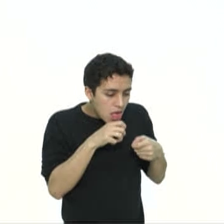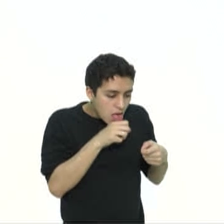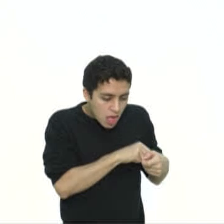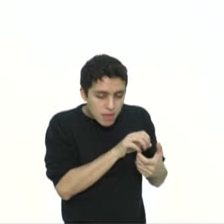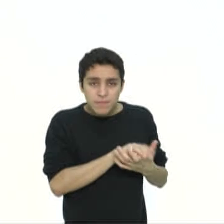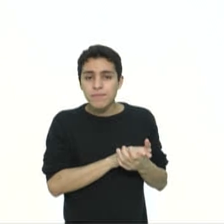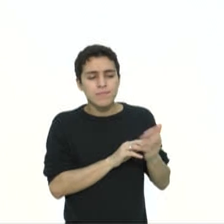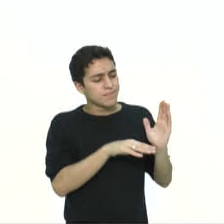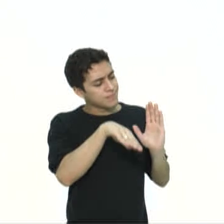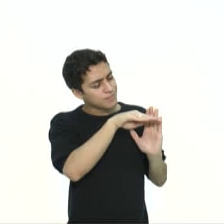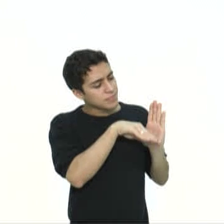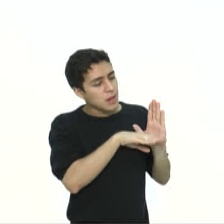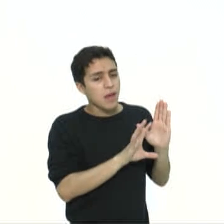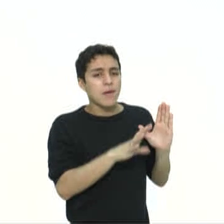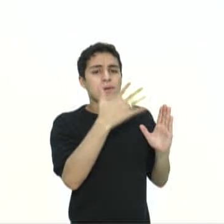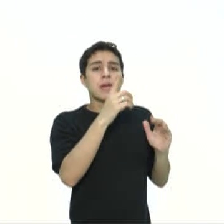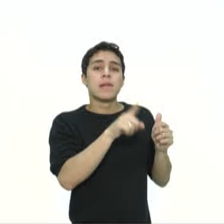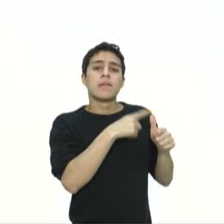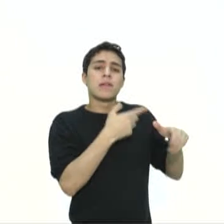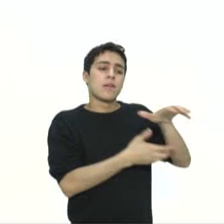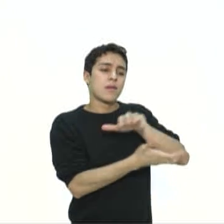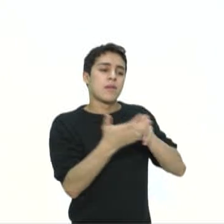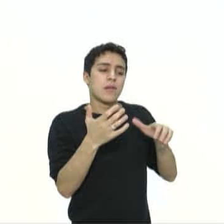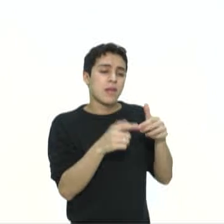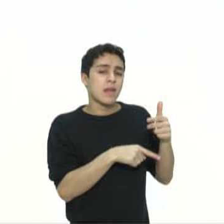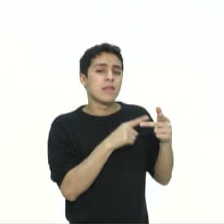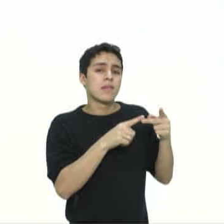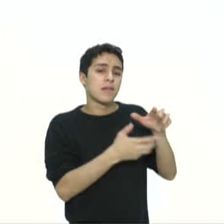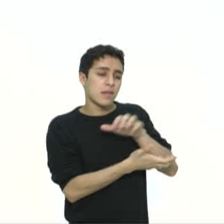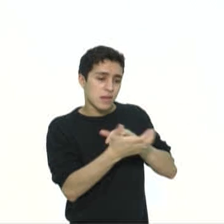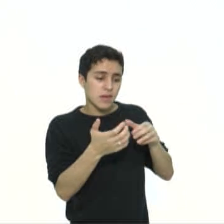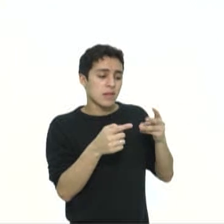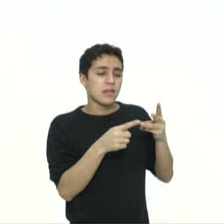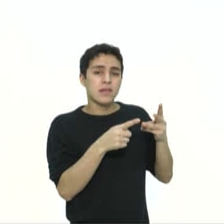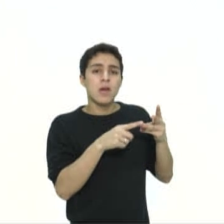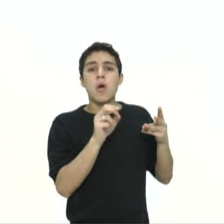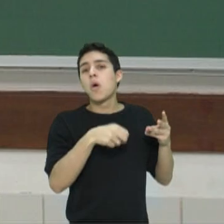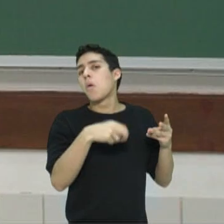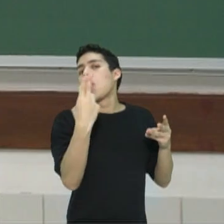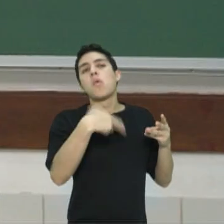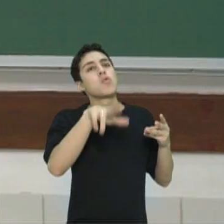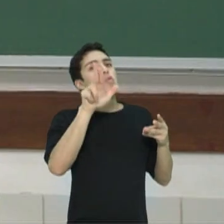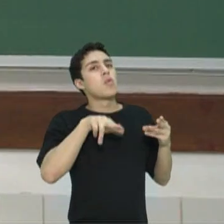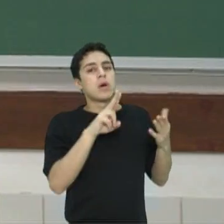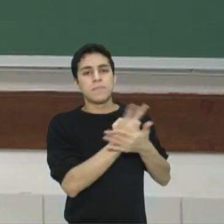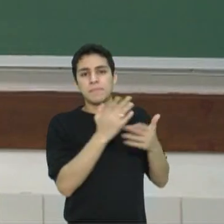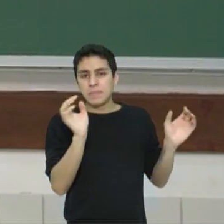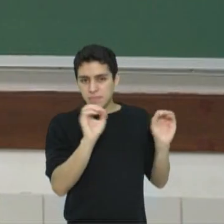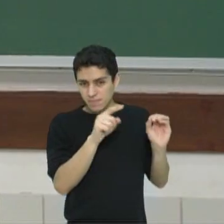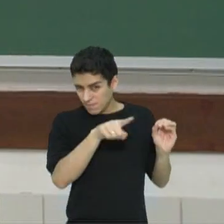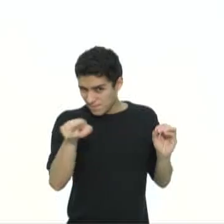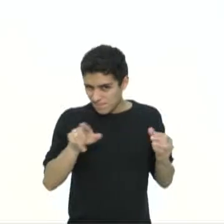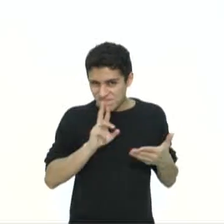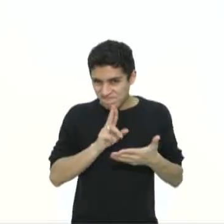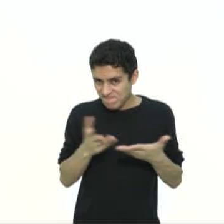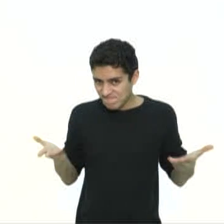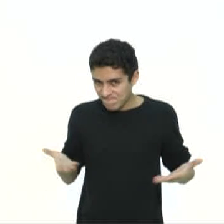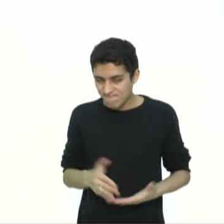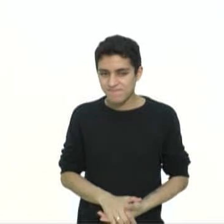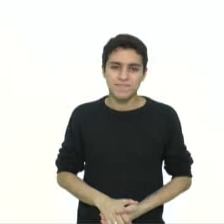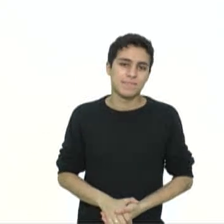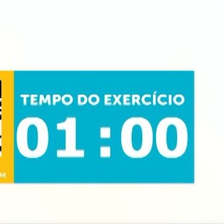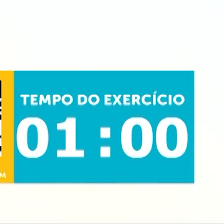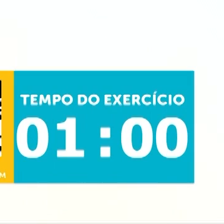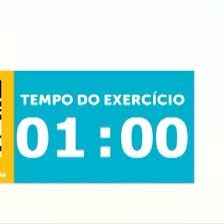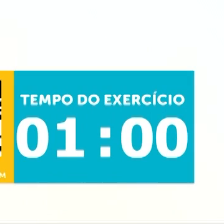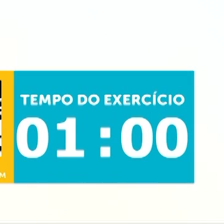essas condições ocorreram na primeira revolução a segunda na terceira ou nunca ocorreram mais manda dentro